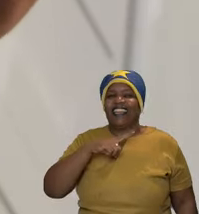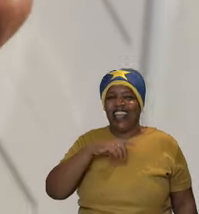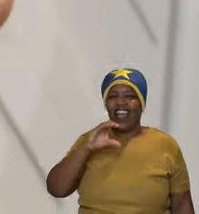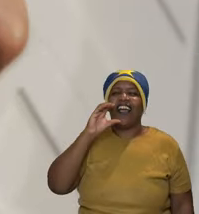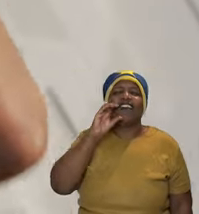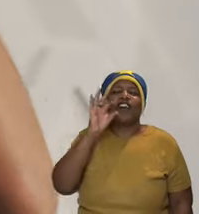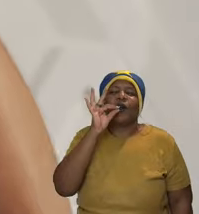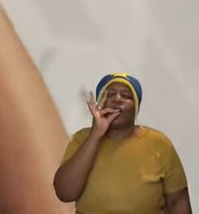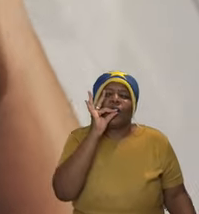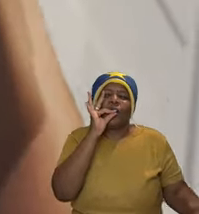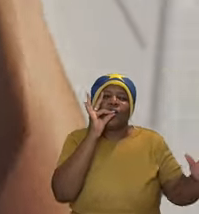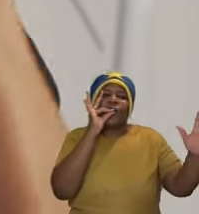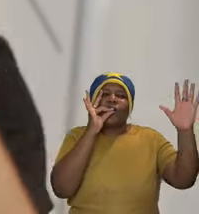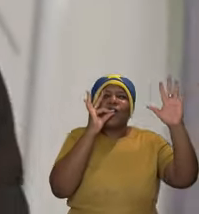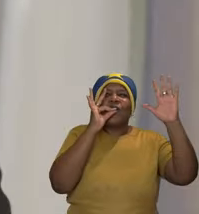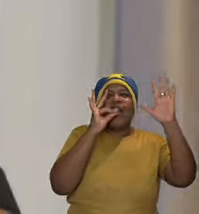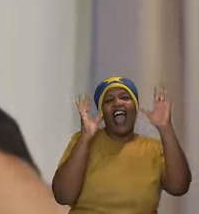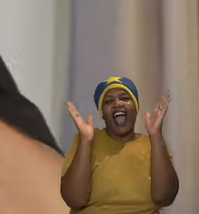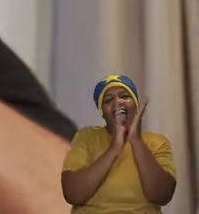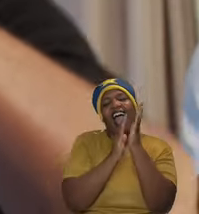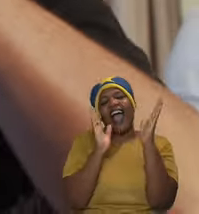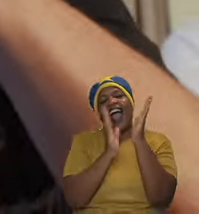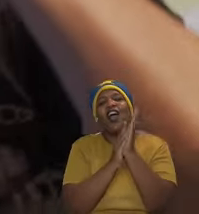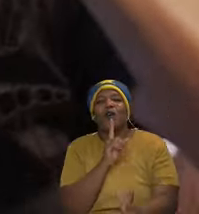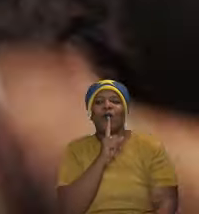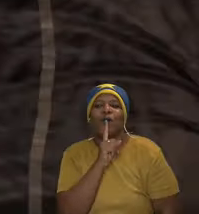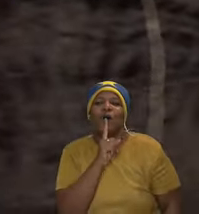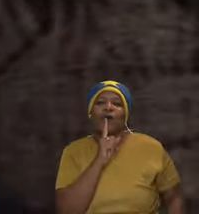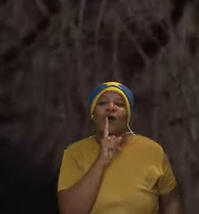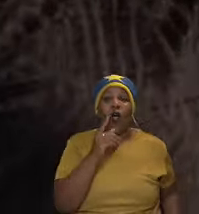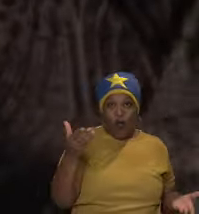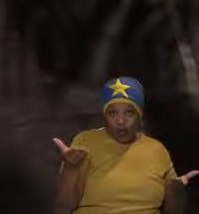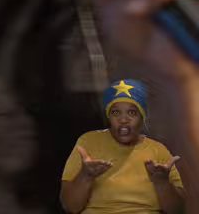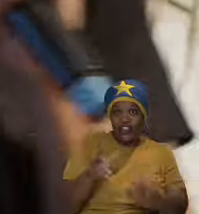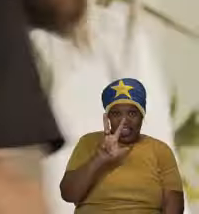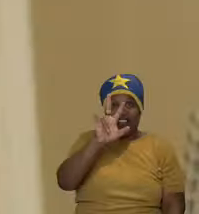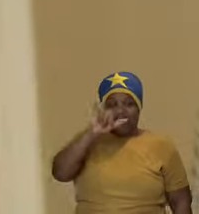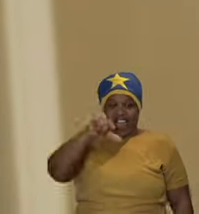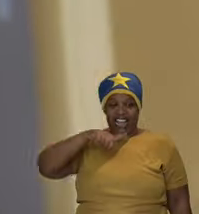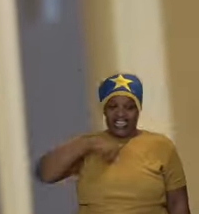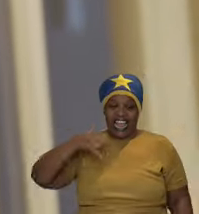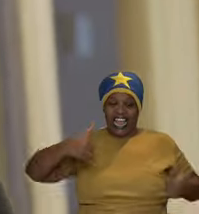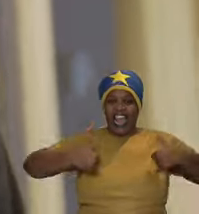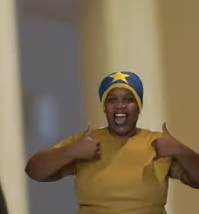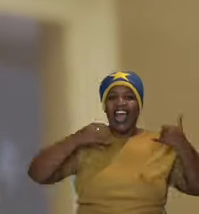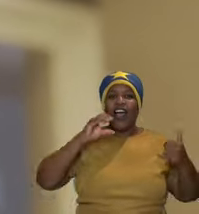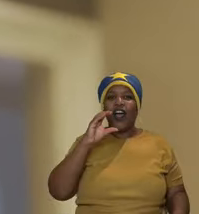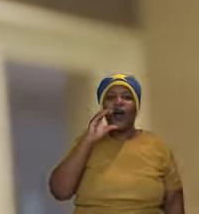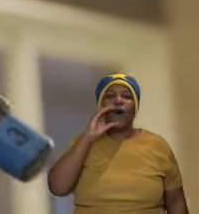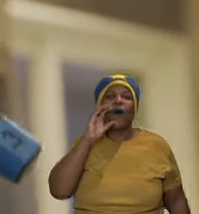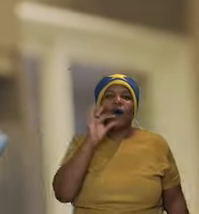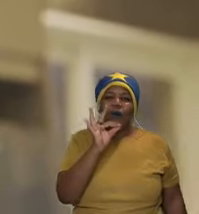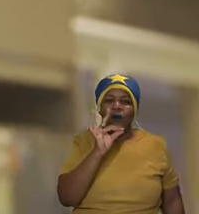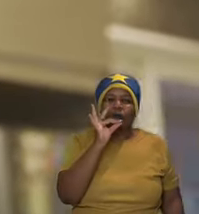Colômbia, aniversário do colombiano. Hoje vai ter festa na